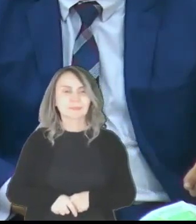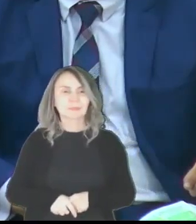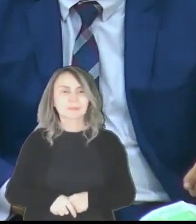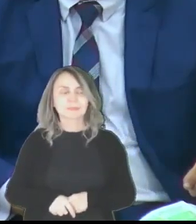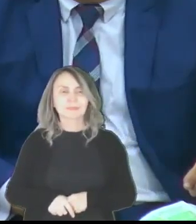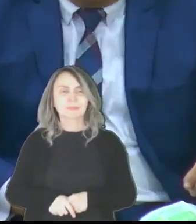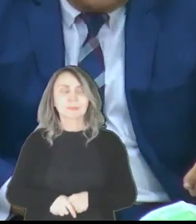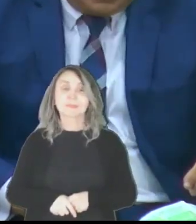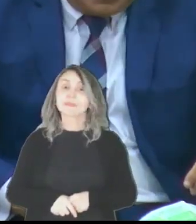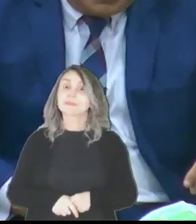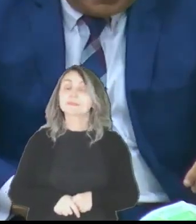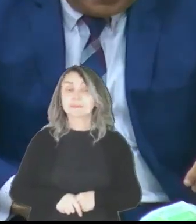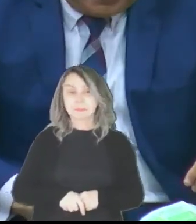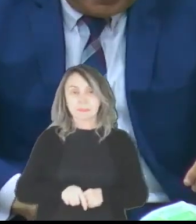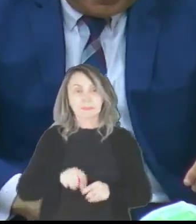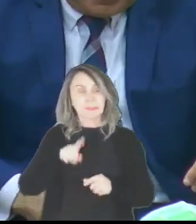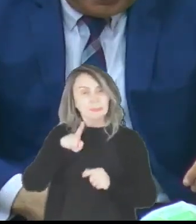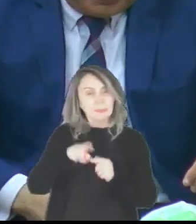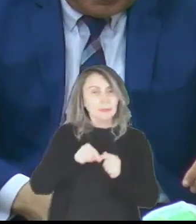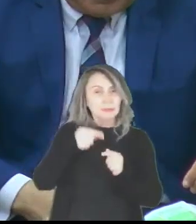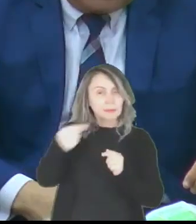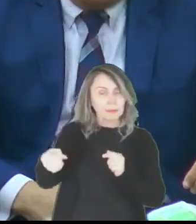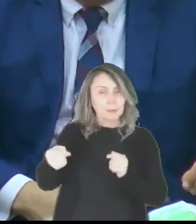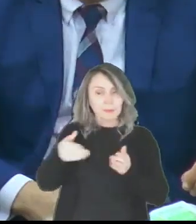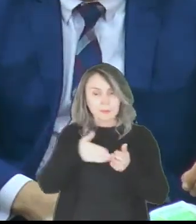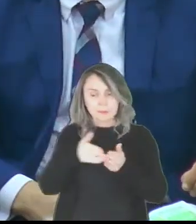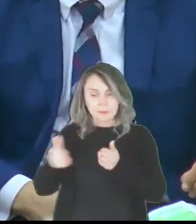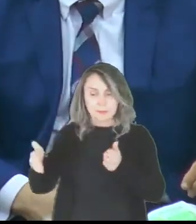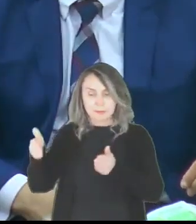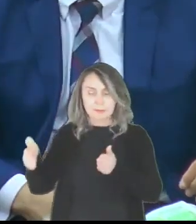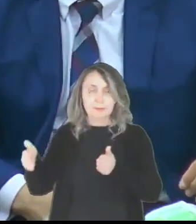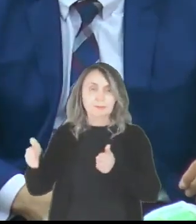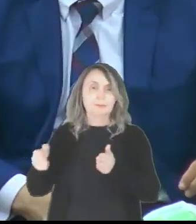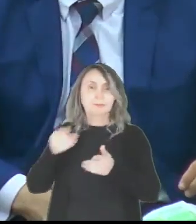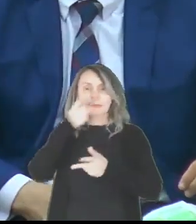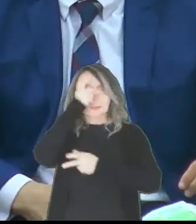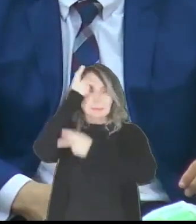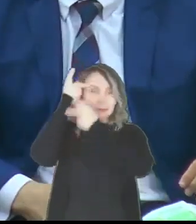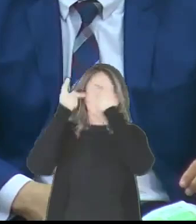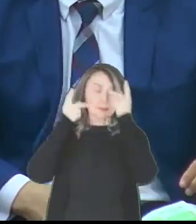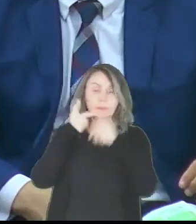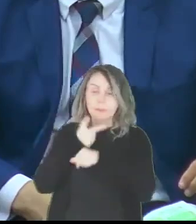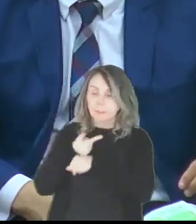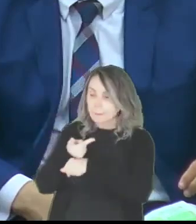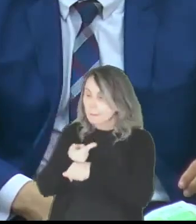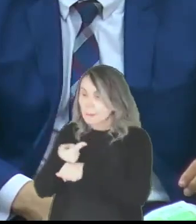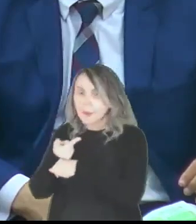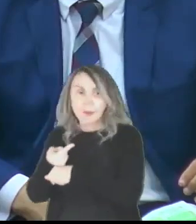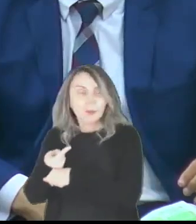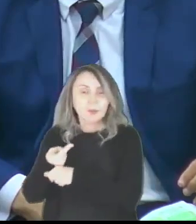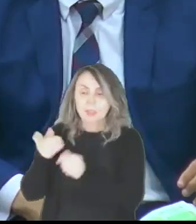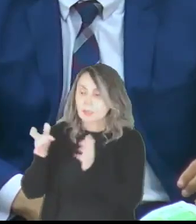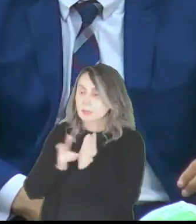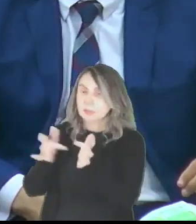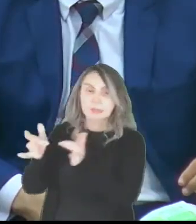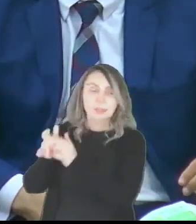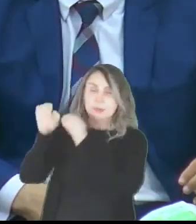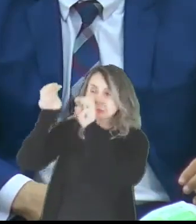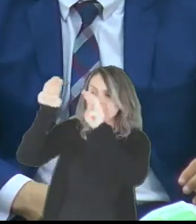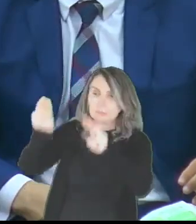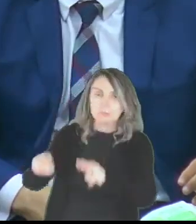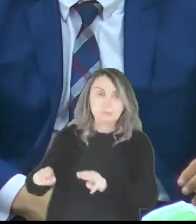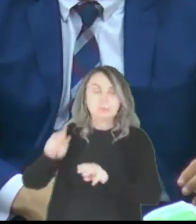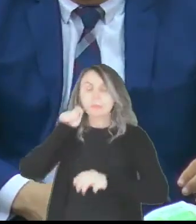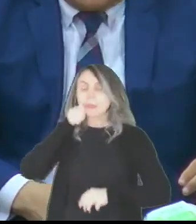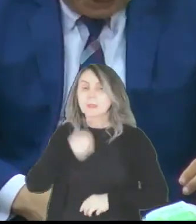Vai chegar tempo que muita gente vai procurar o maná, o pão da vida. Quem é o nosso maná? Quem é o nosso pão da vida? Quem é? Diga o nome dele